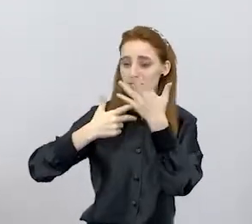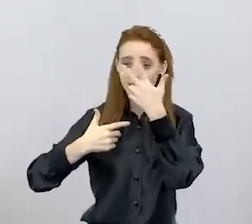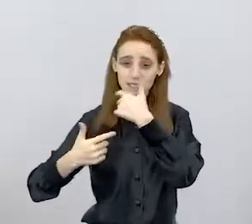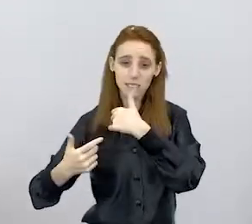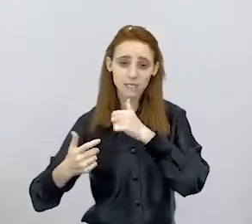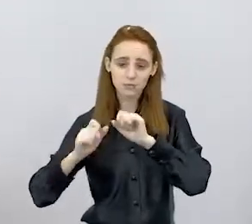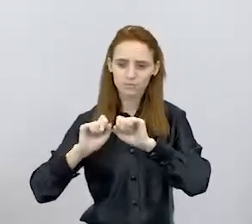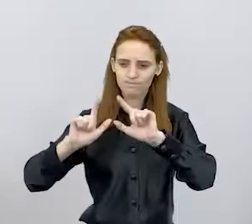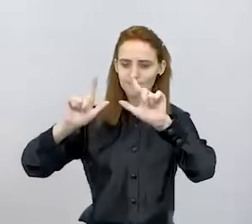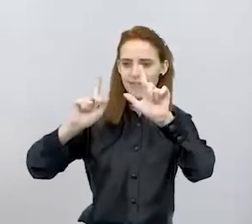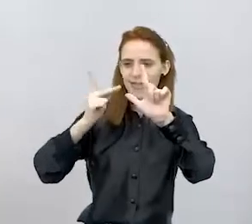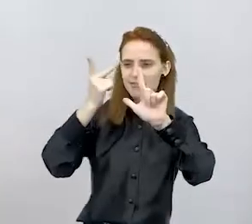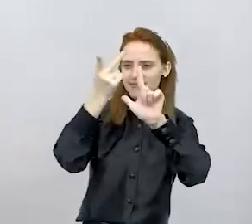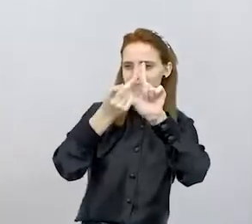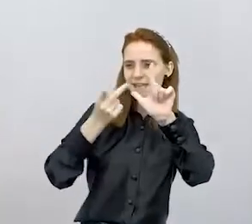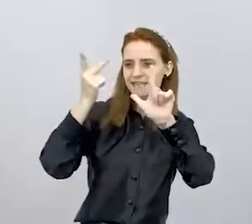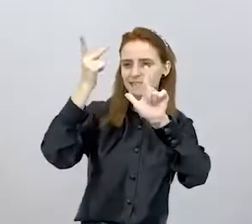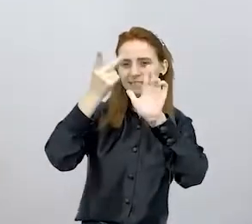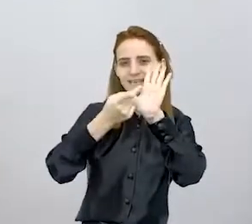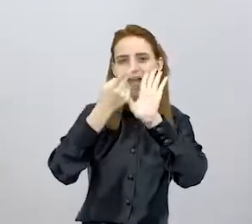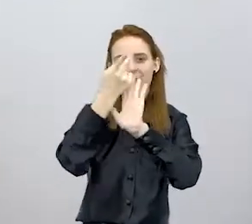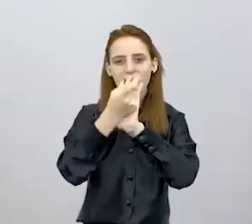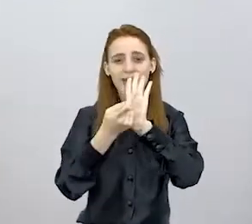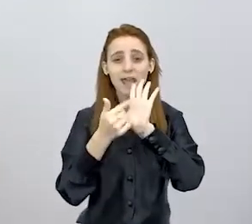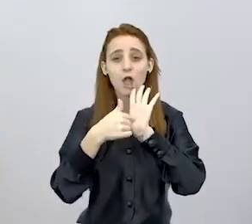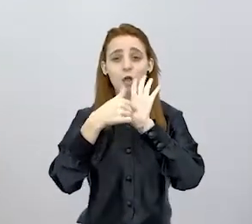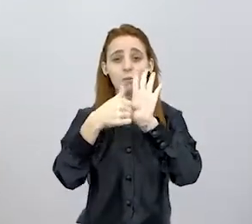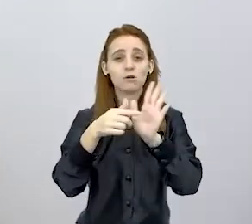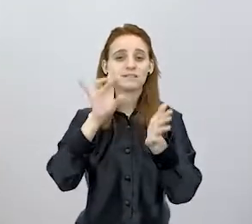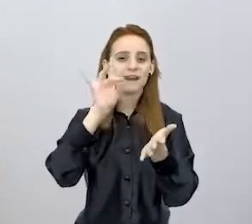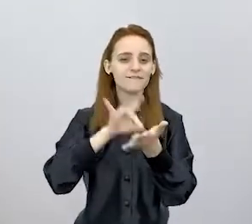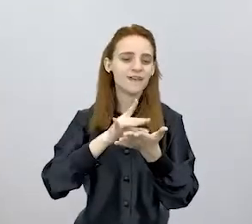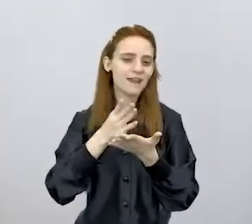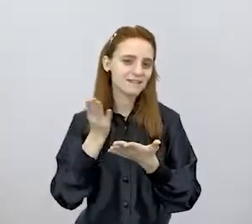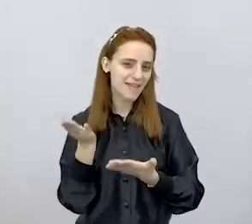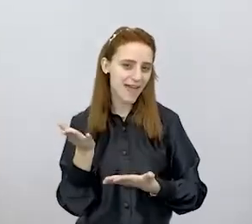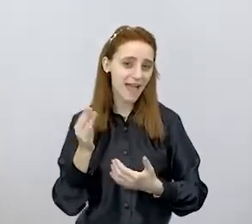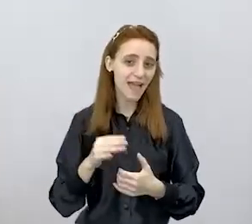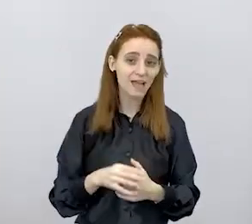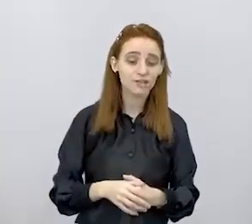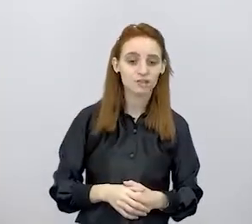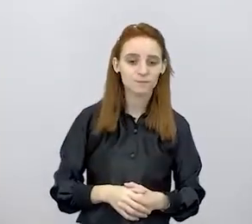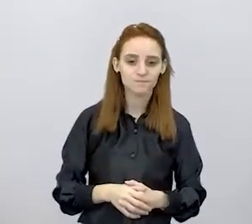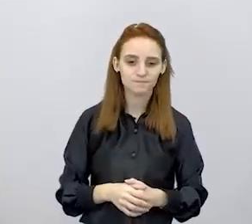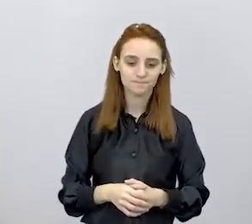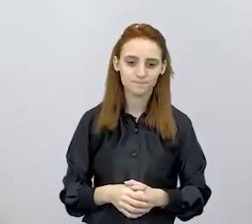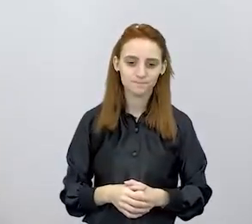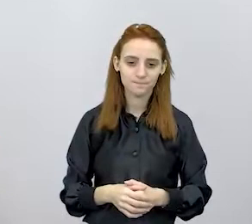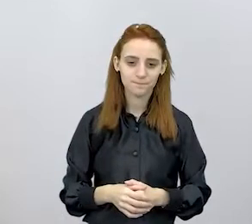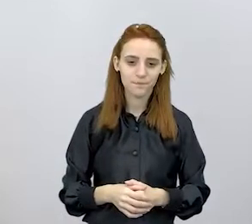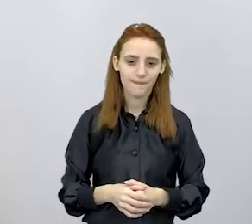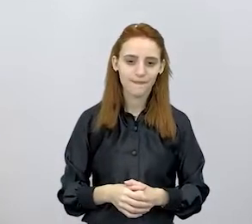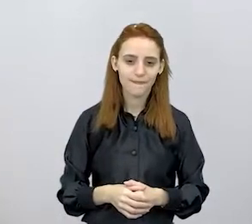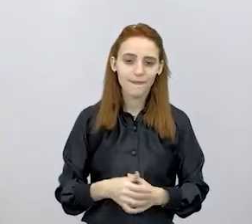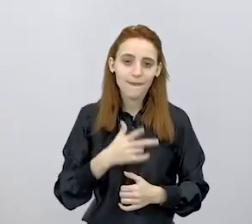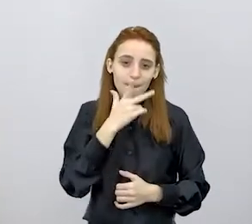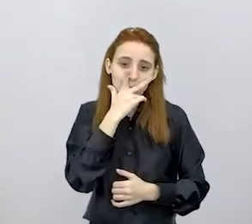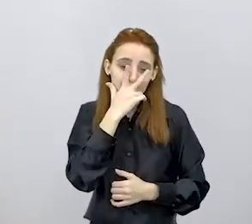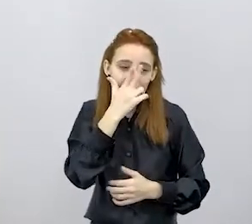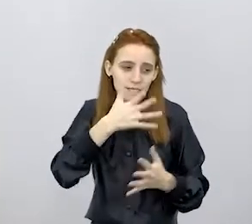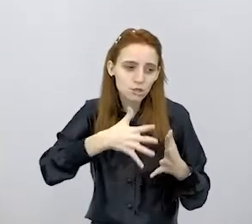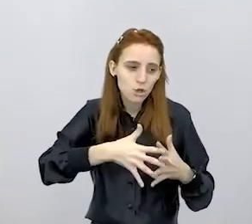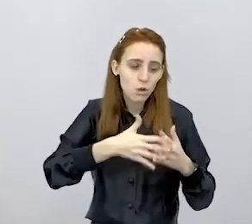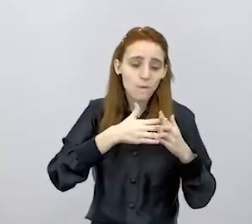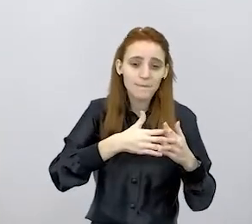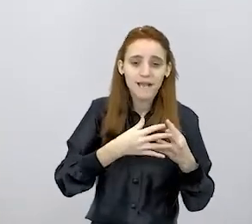desenhado de maneira a representar a realidade tal qual ela é. E o que é um paradoxo, porque se eu